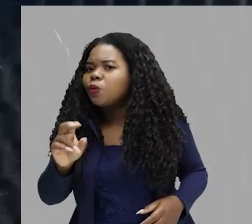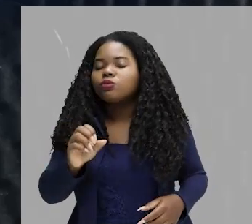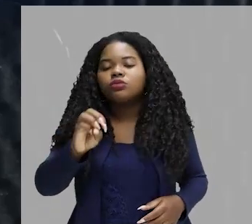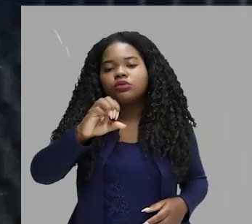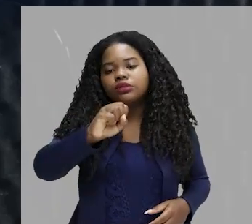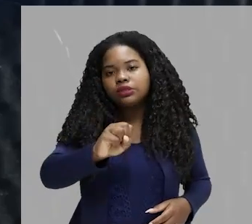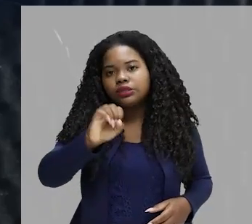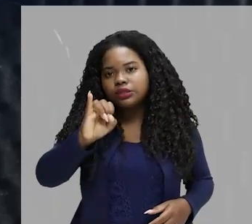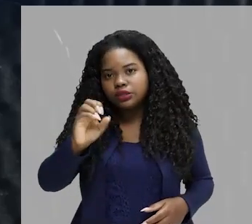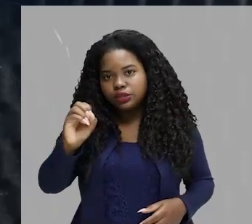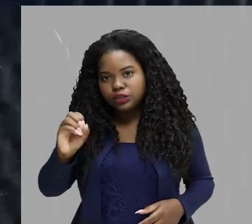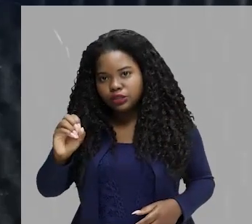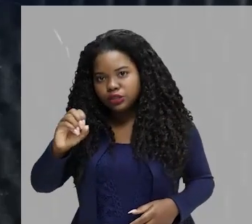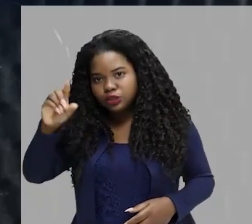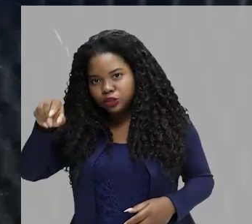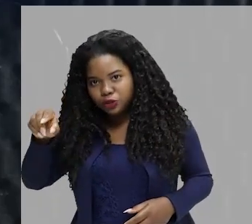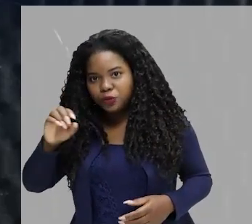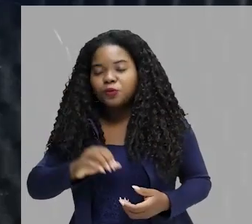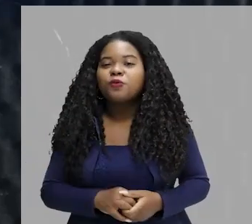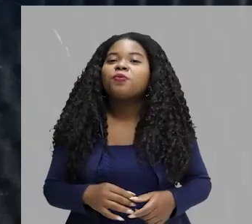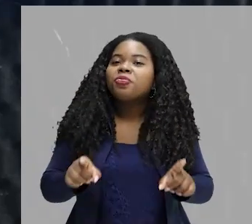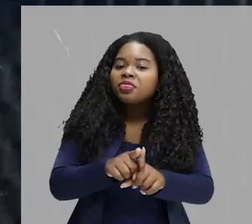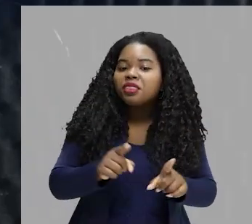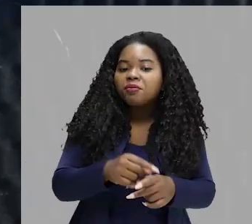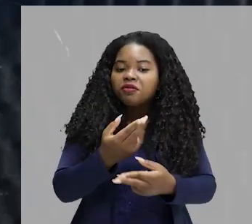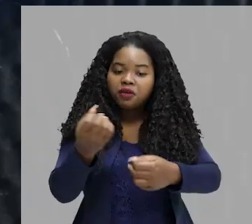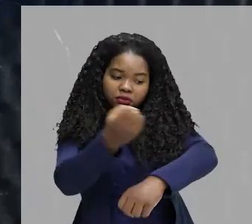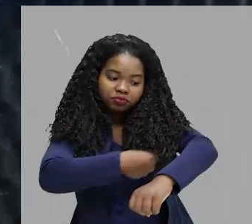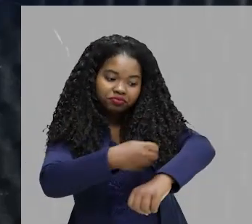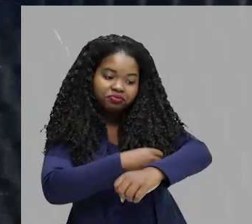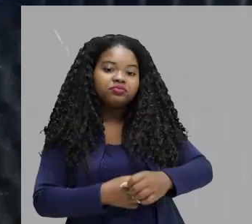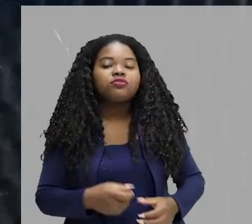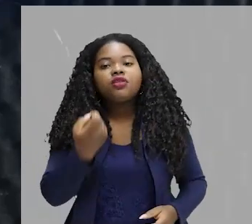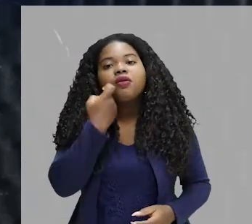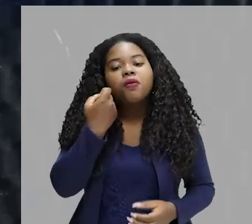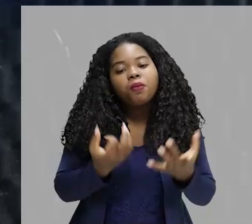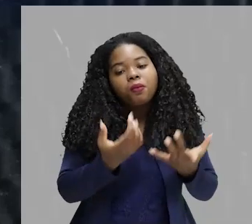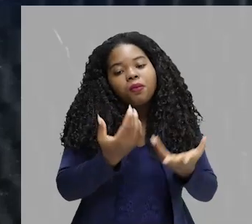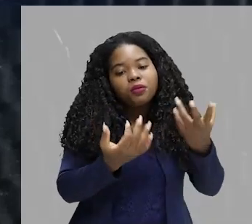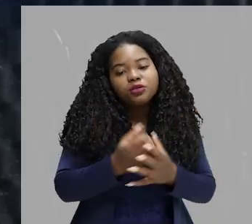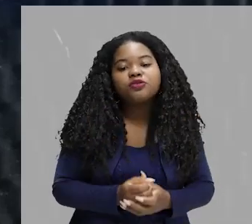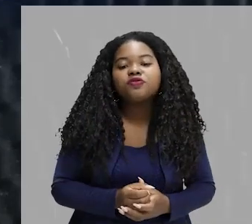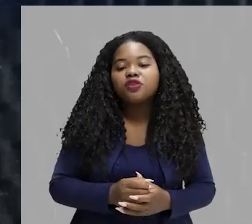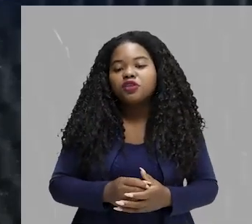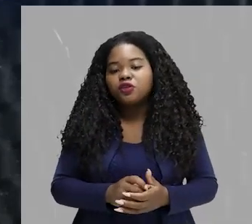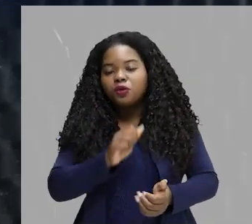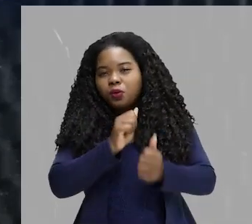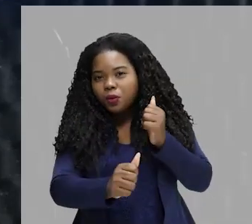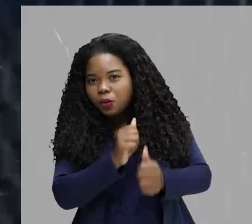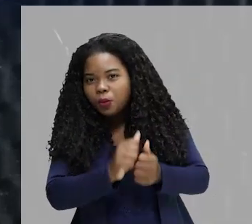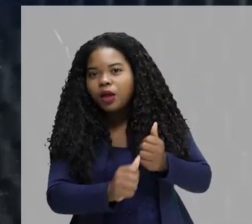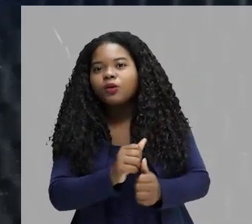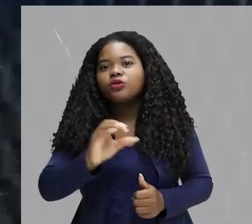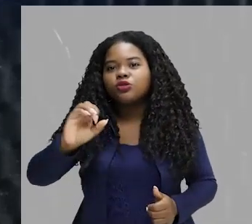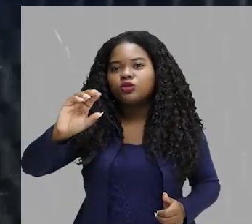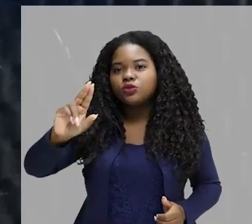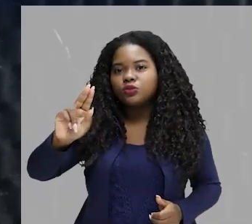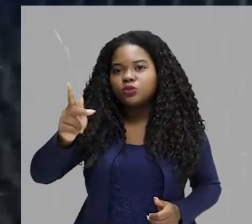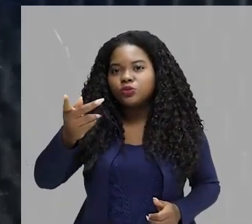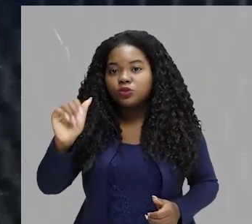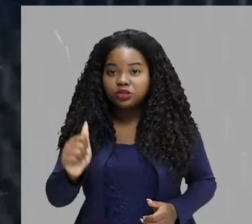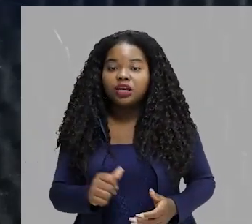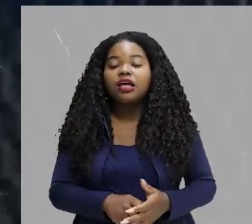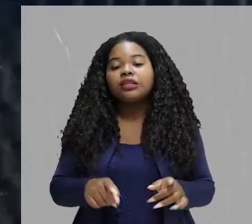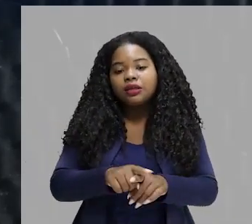cultura maranhense. Assim também como elementos da culinária, como peixe frito com arroz de cuchá, torta de camarão, que são